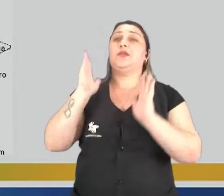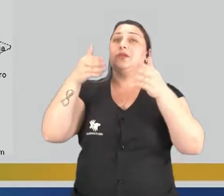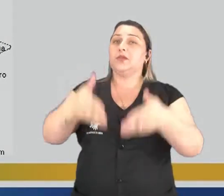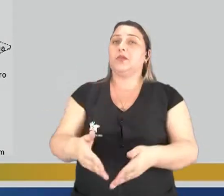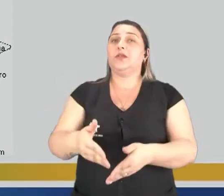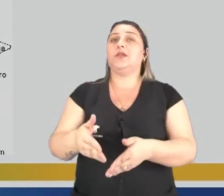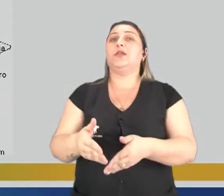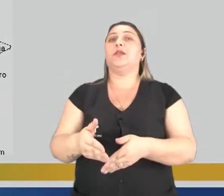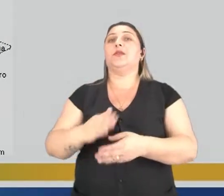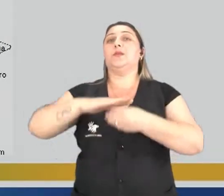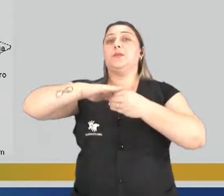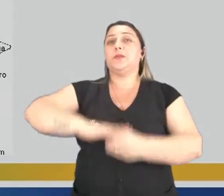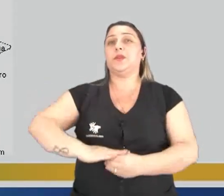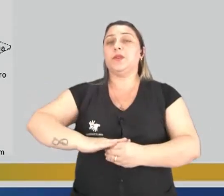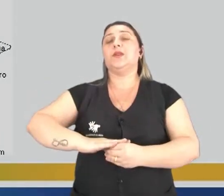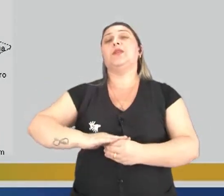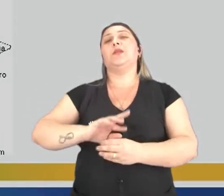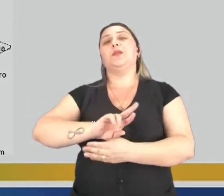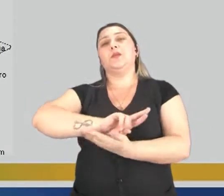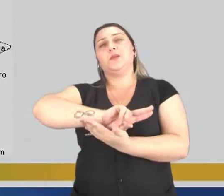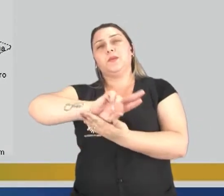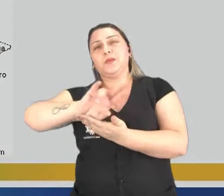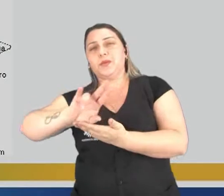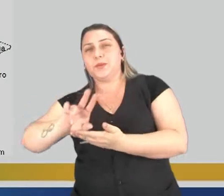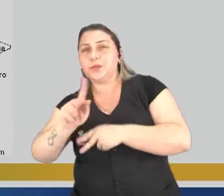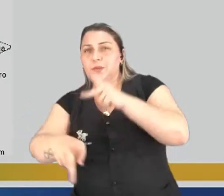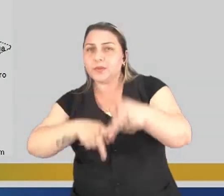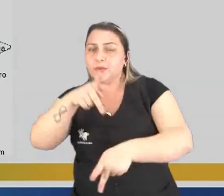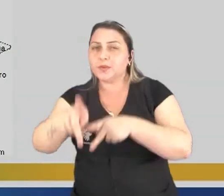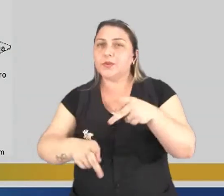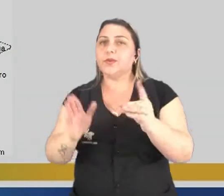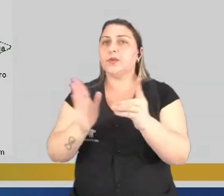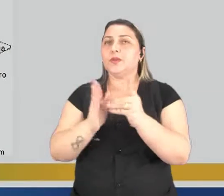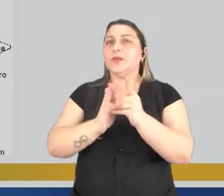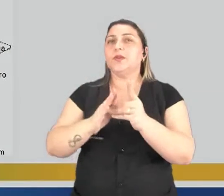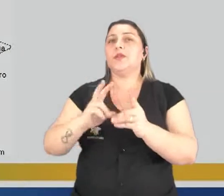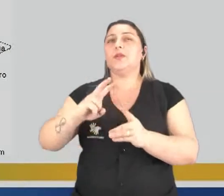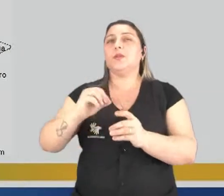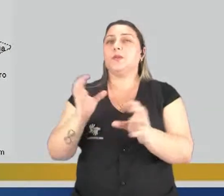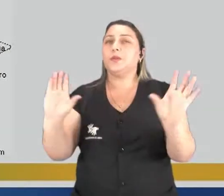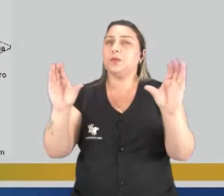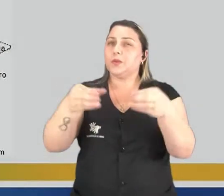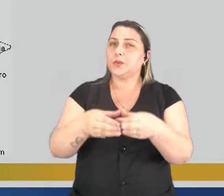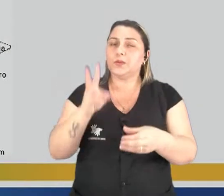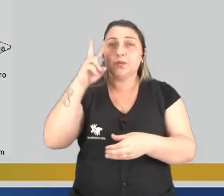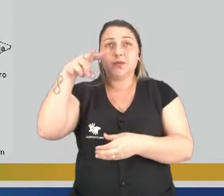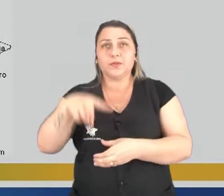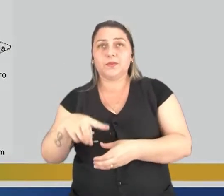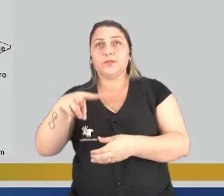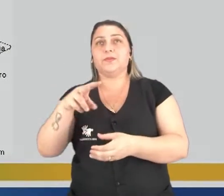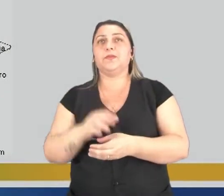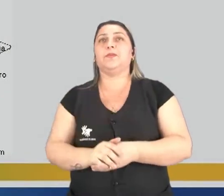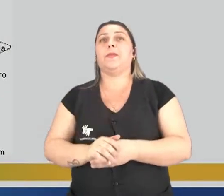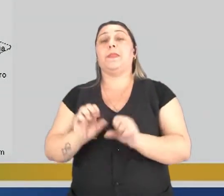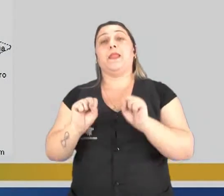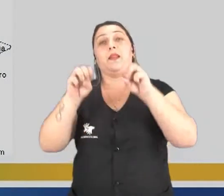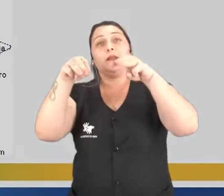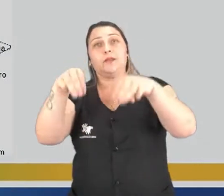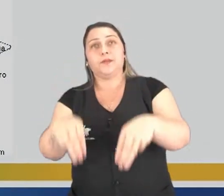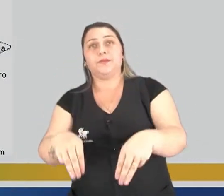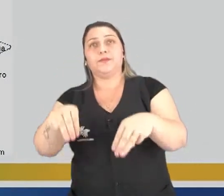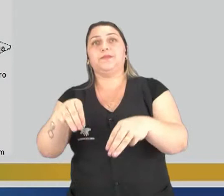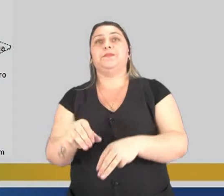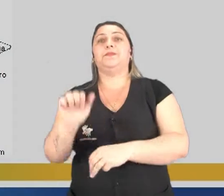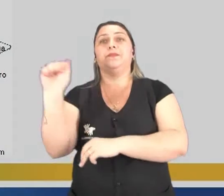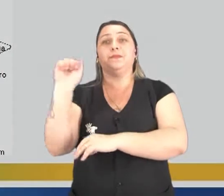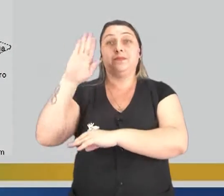dos colonizadores, por inúmeros povos indígenas, cerca de 50 grupos, como você pode ver aí, na região de Sena